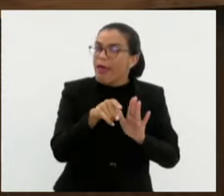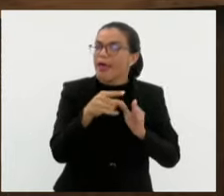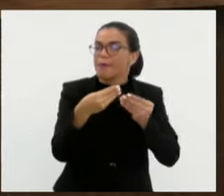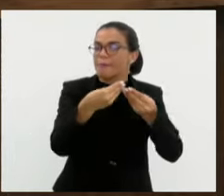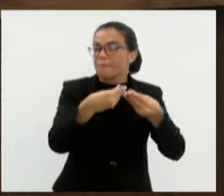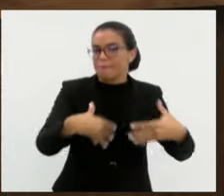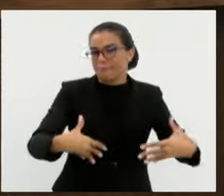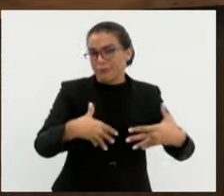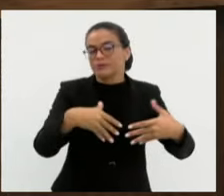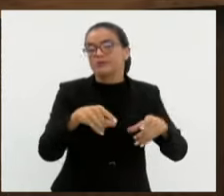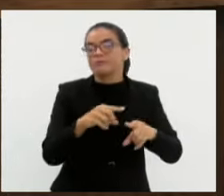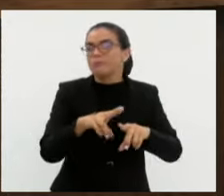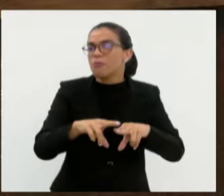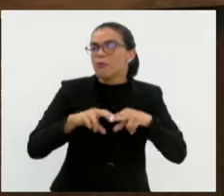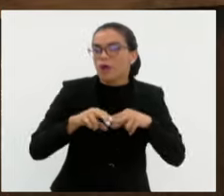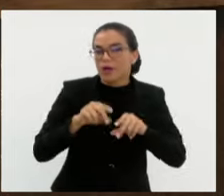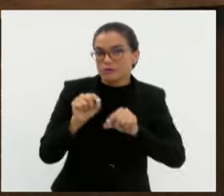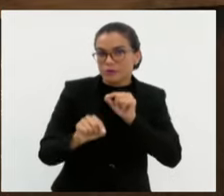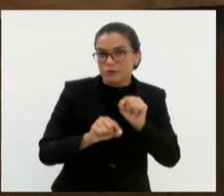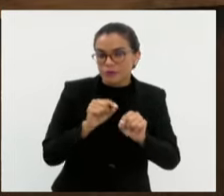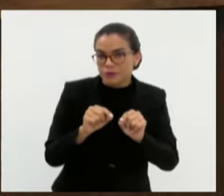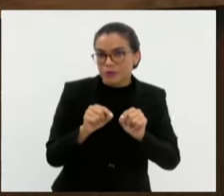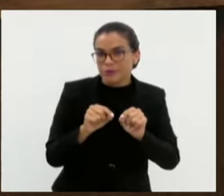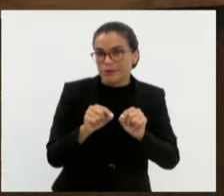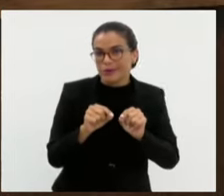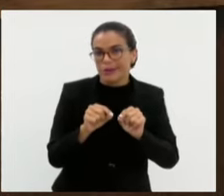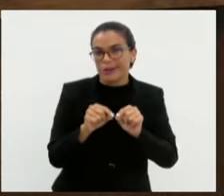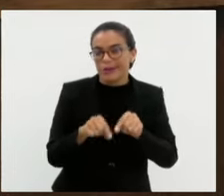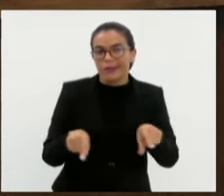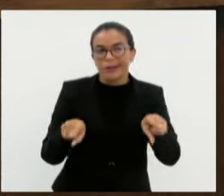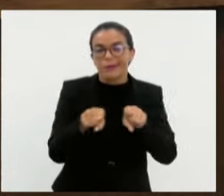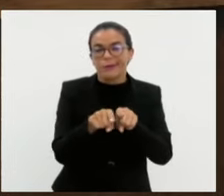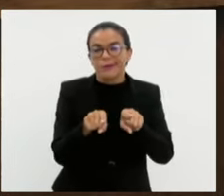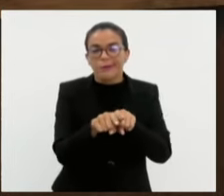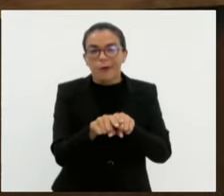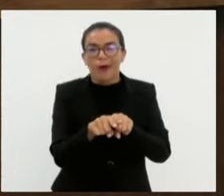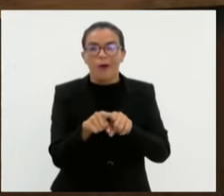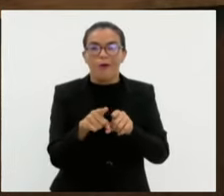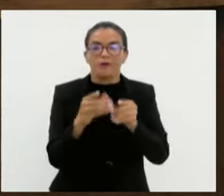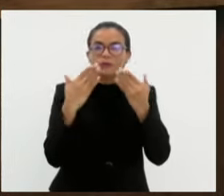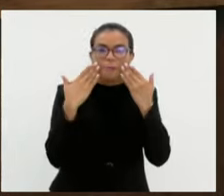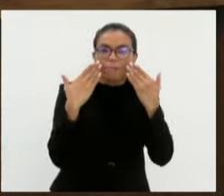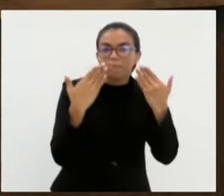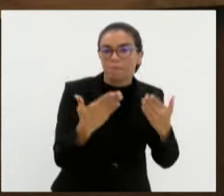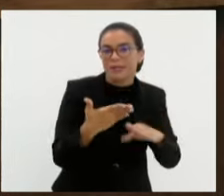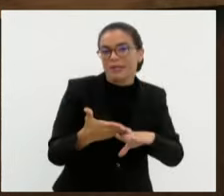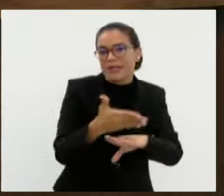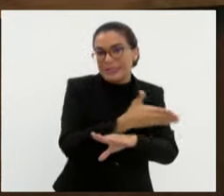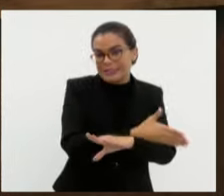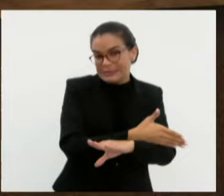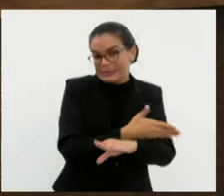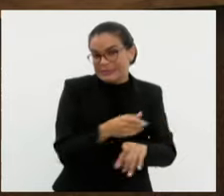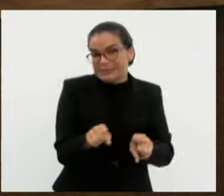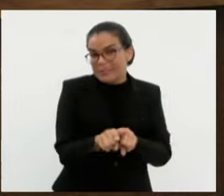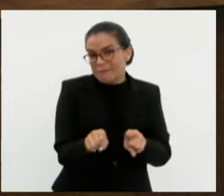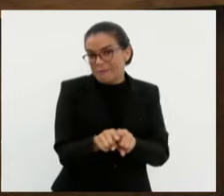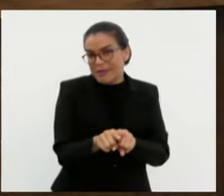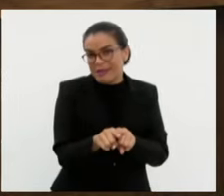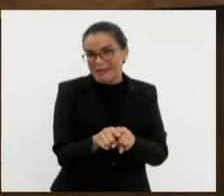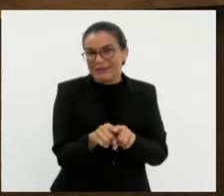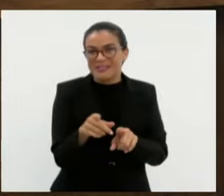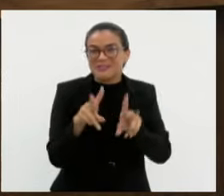prejudicabilidade, pelas razões de que eu já apresentei anteriormente. Na realidade, nem adentramos no mérito do